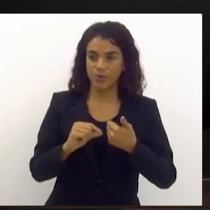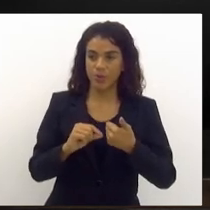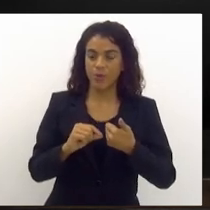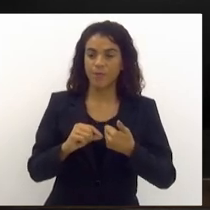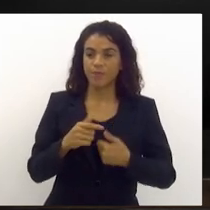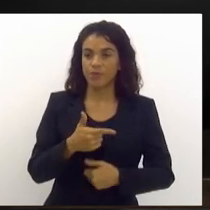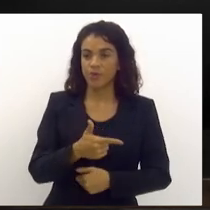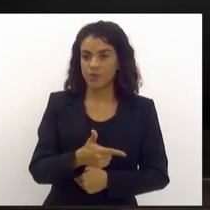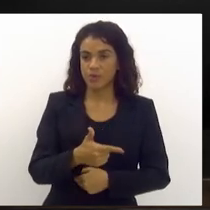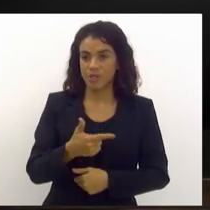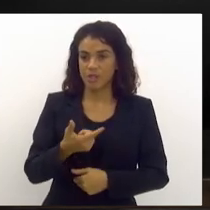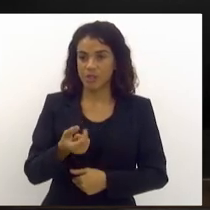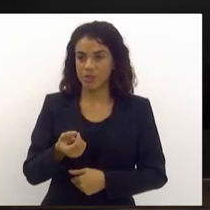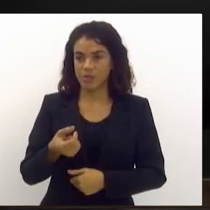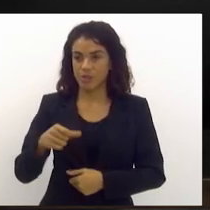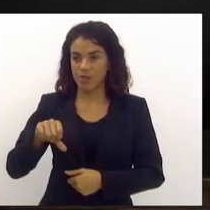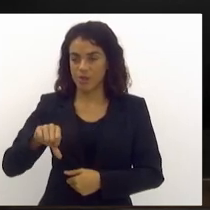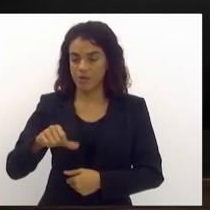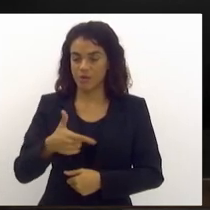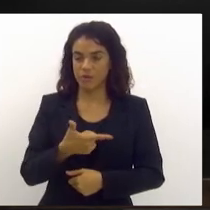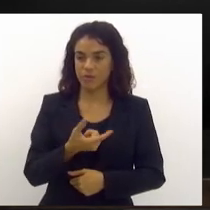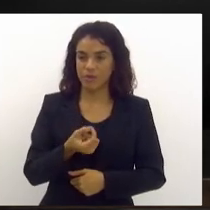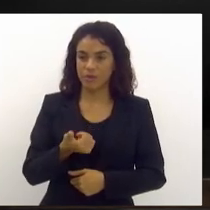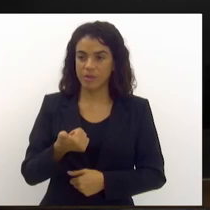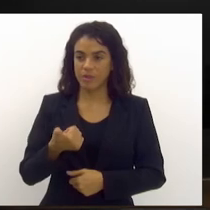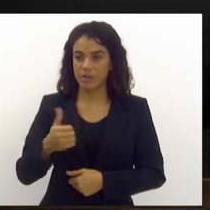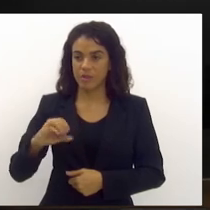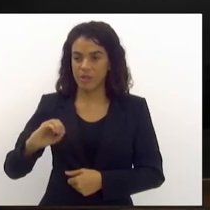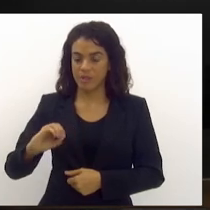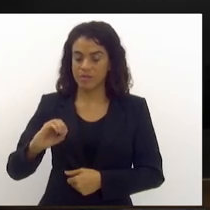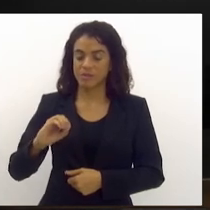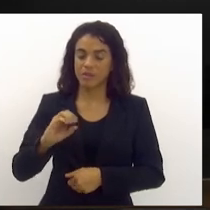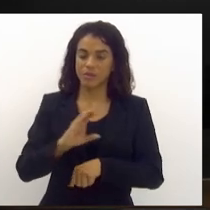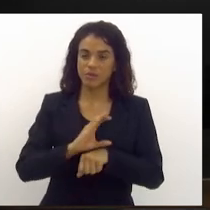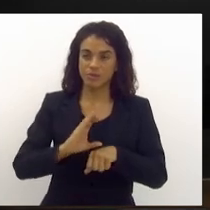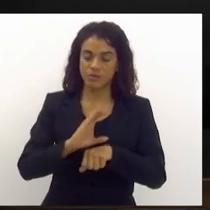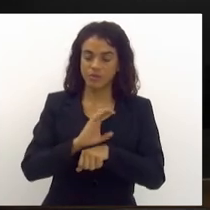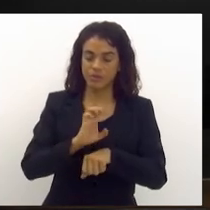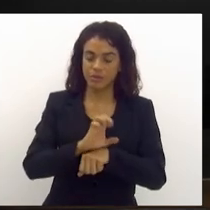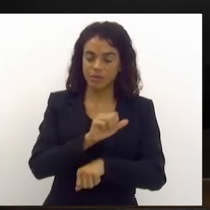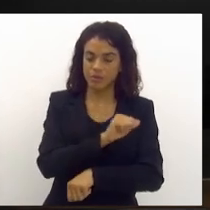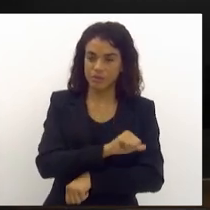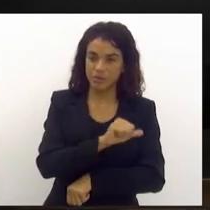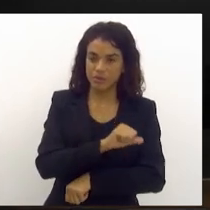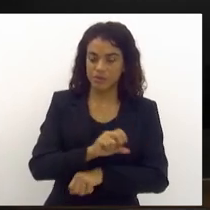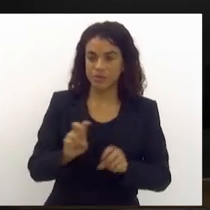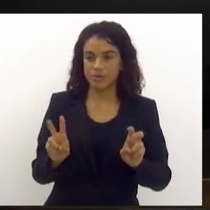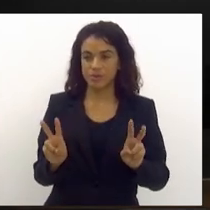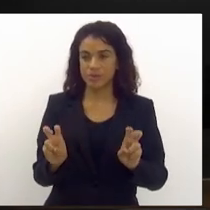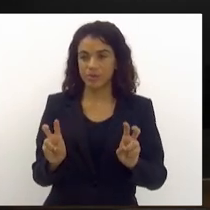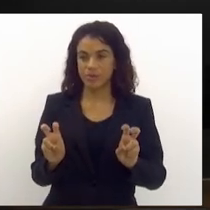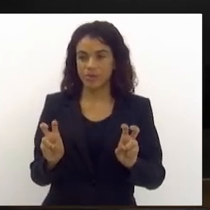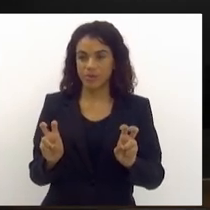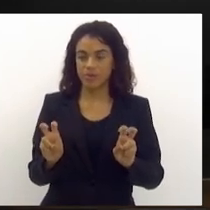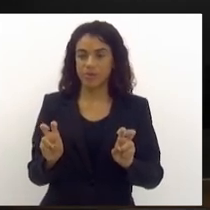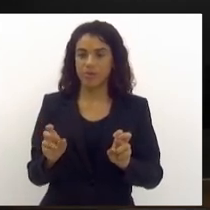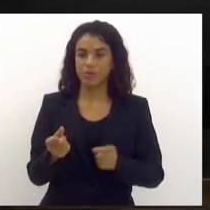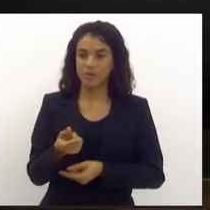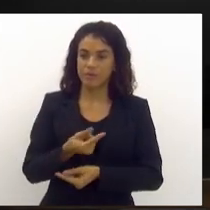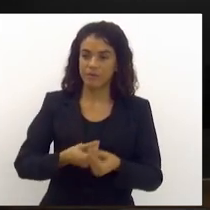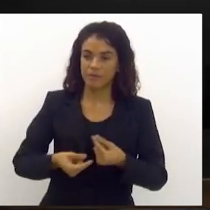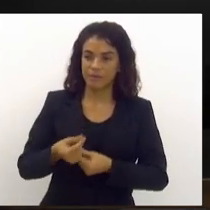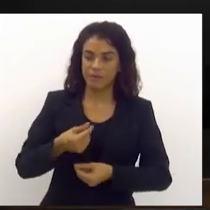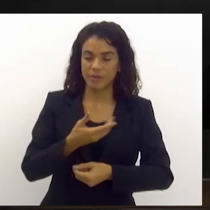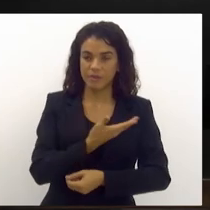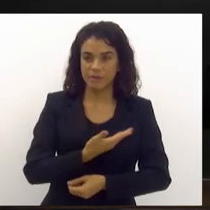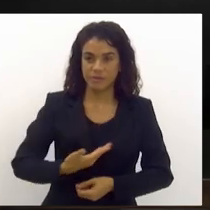os artigos 209 e 210 da Constituição do Estado do Rio de Janeiro, que versam sobre finanças